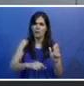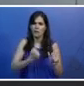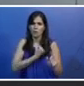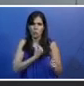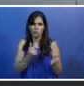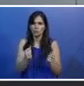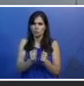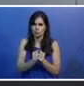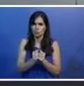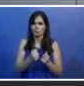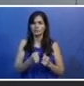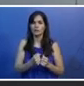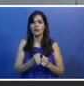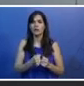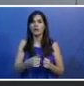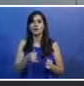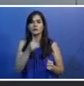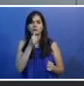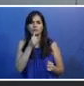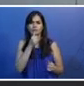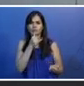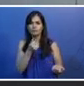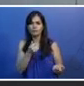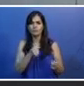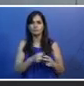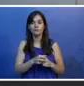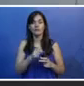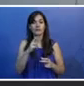de termos algébricos: